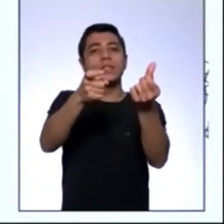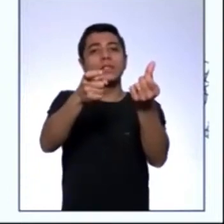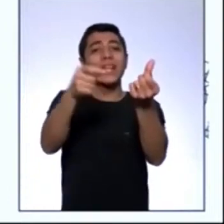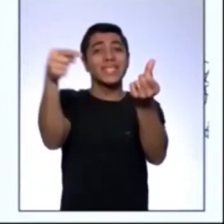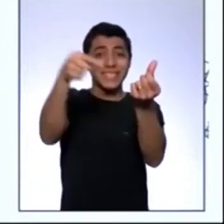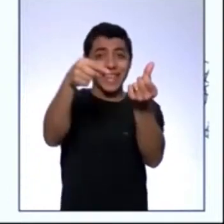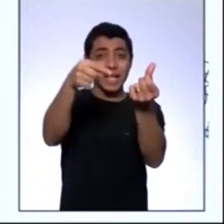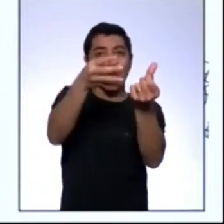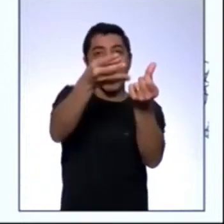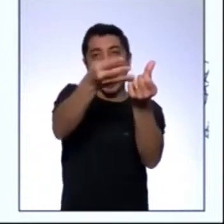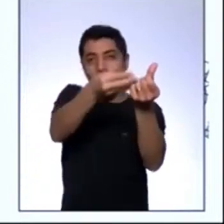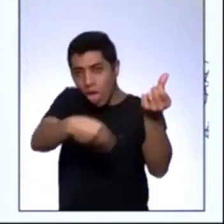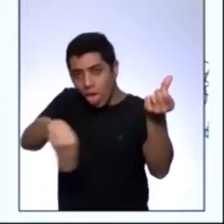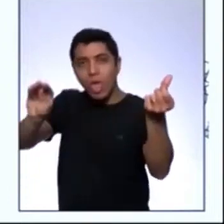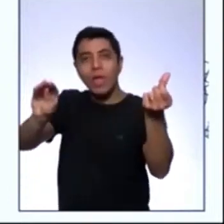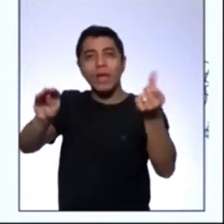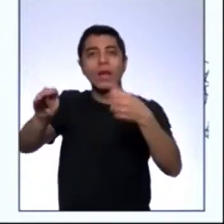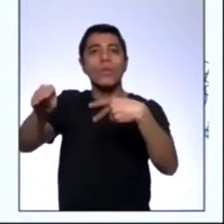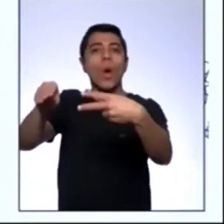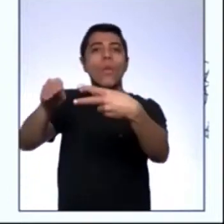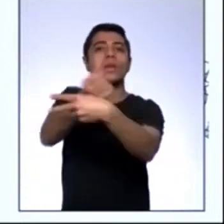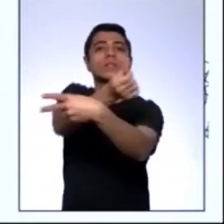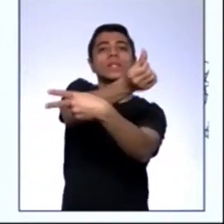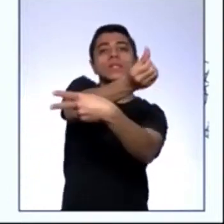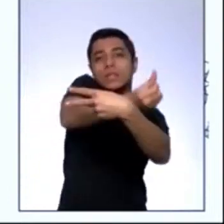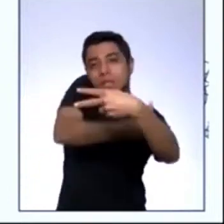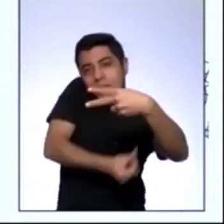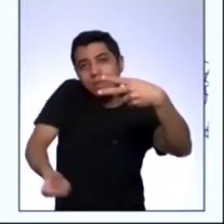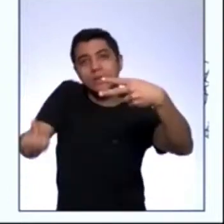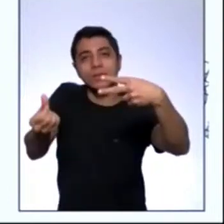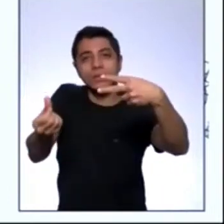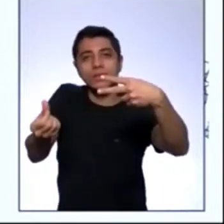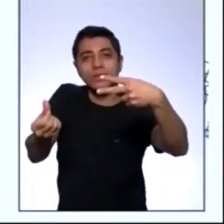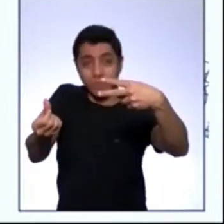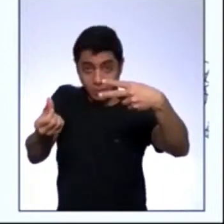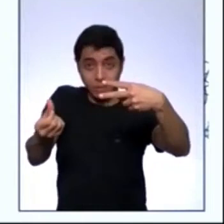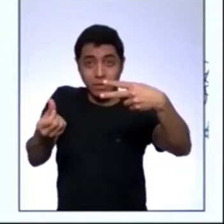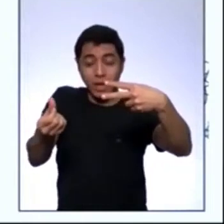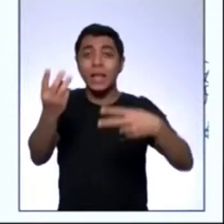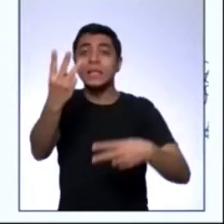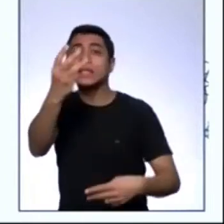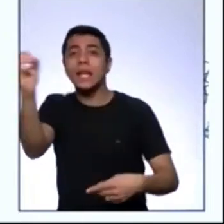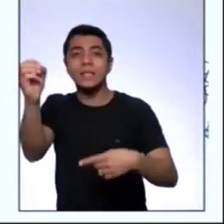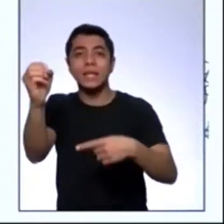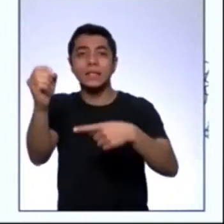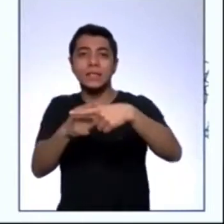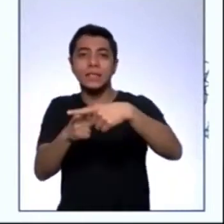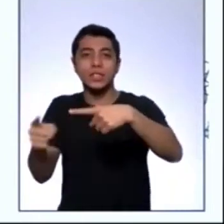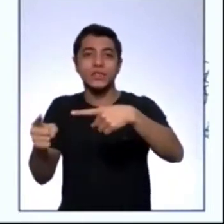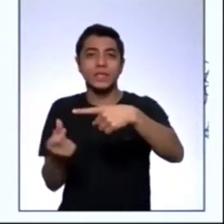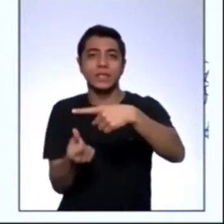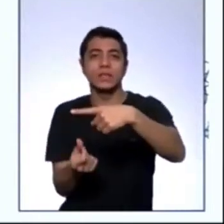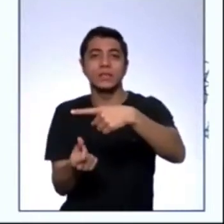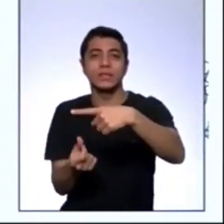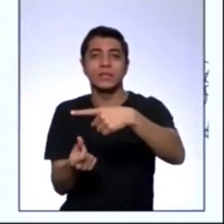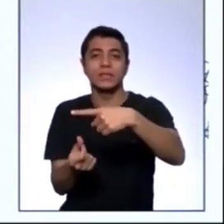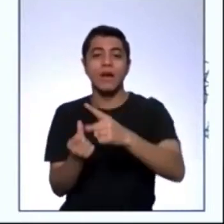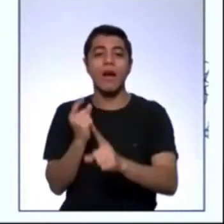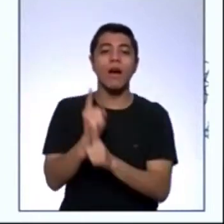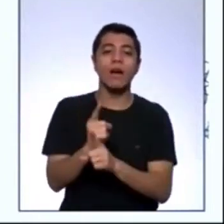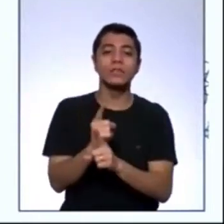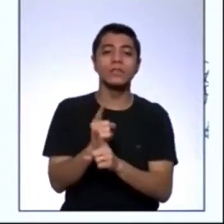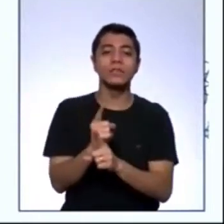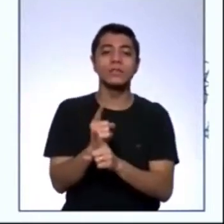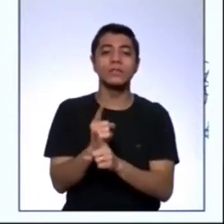50 alunos na sala tudo bem regra de três agora filho